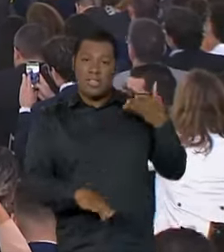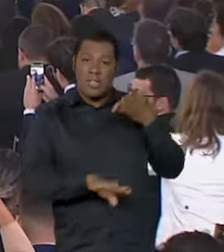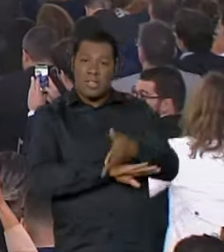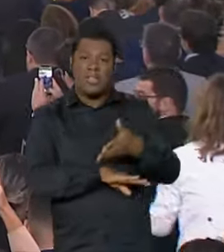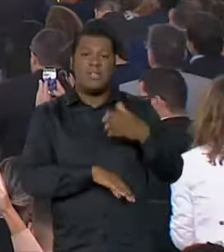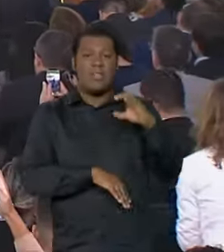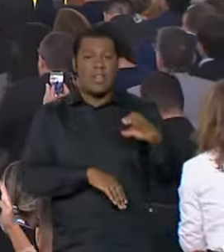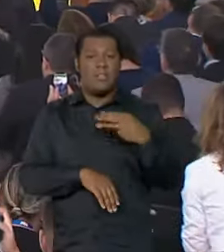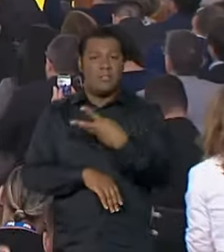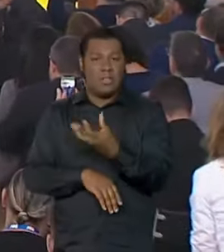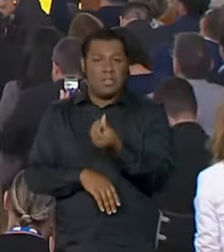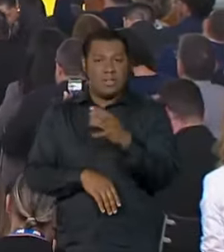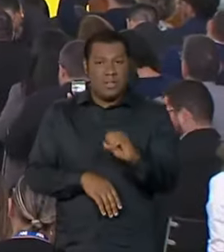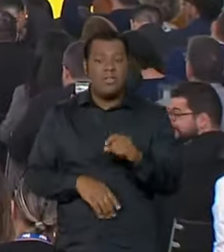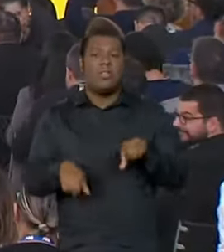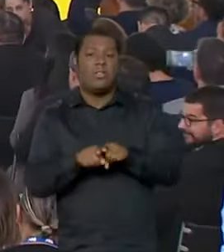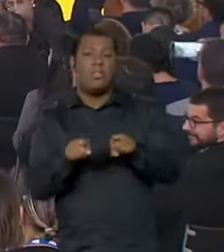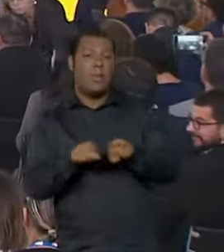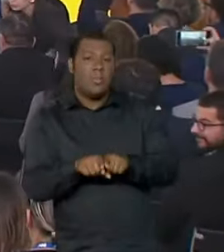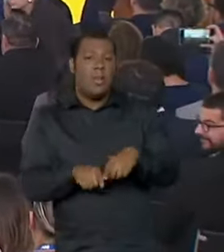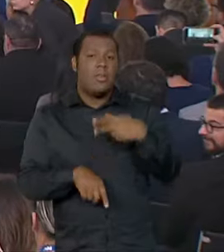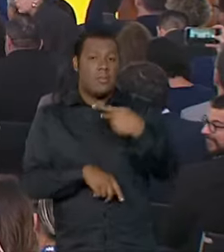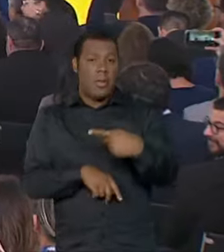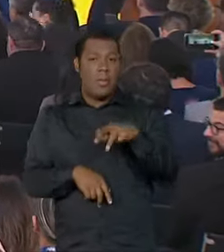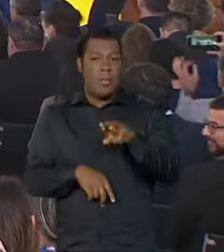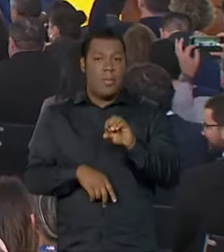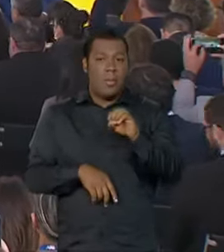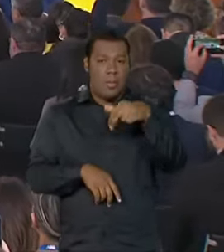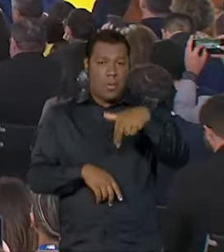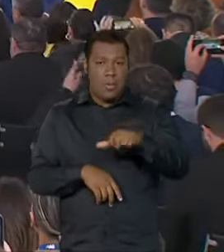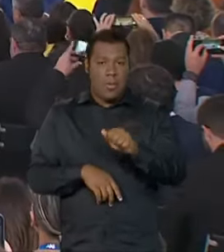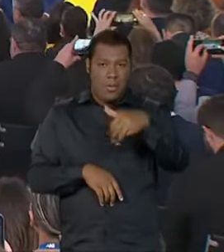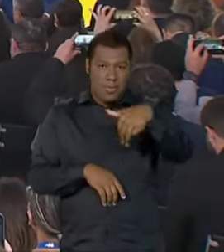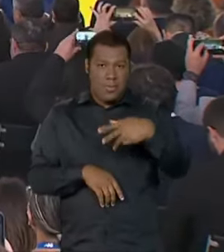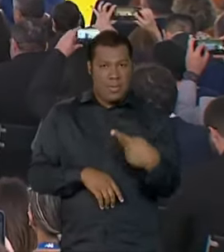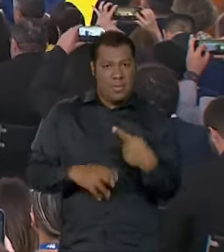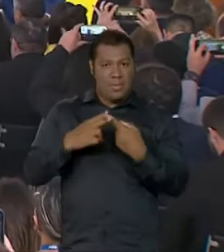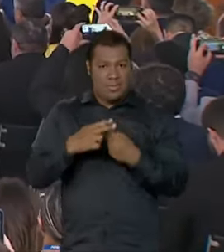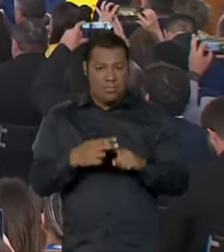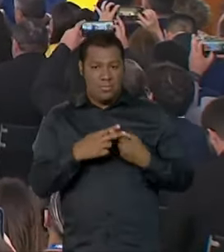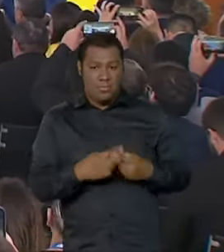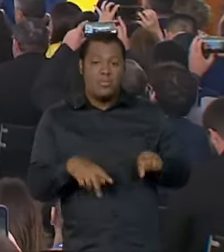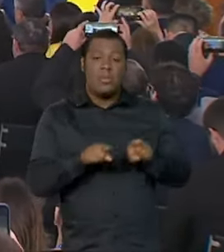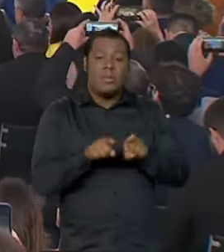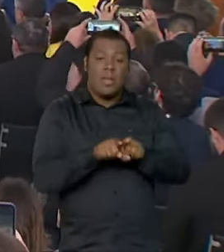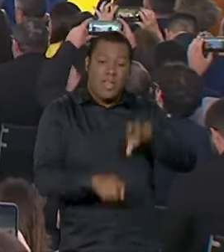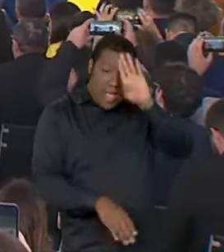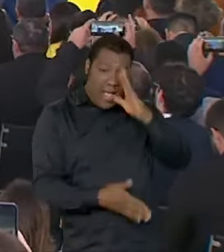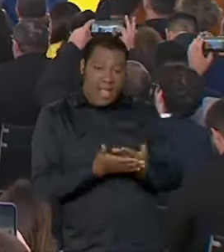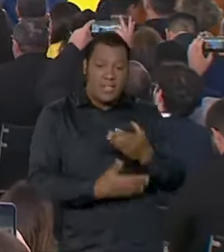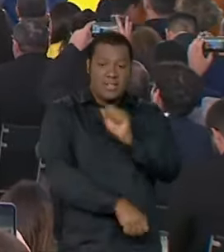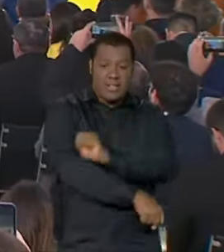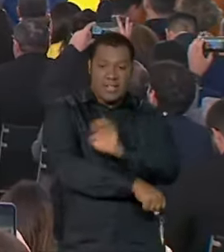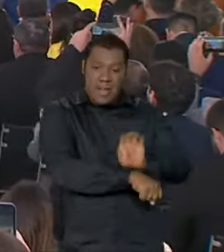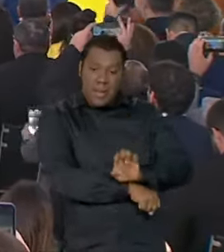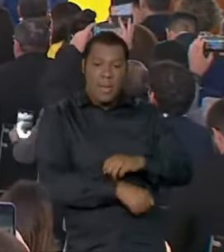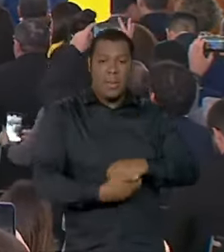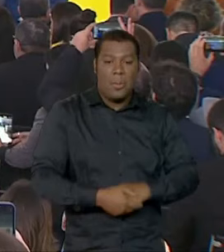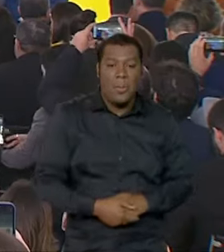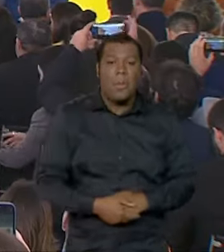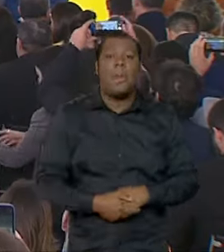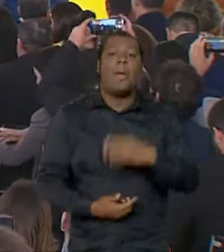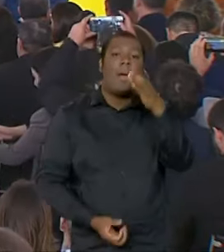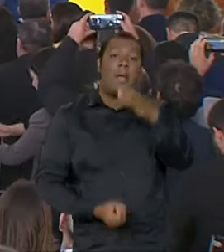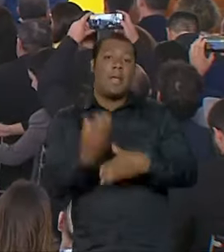360, melhorias no Pronamp, Acredita Sebrae. Eixo 3, criação do mercado secundário